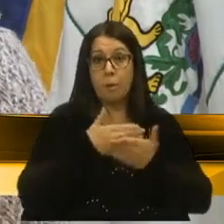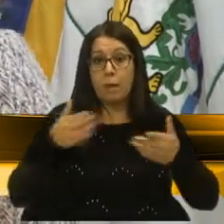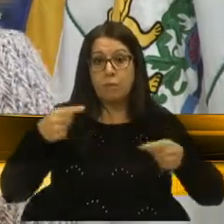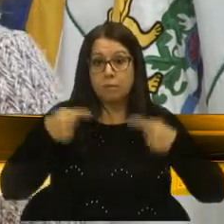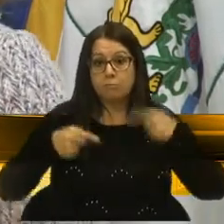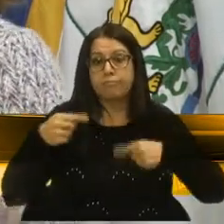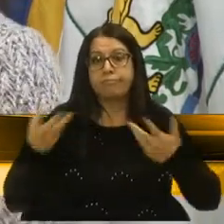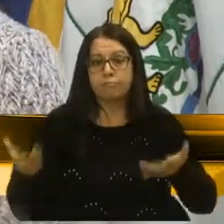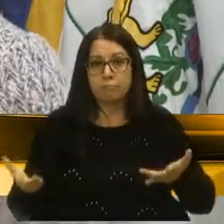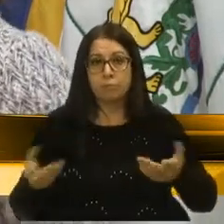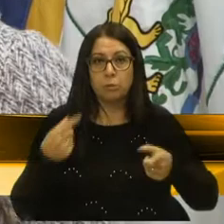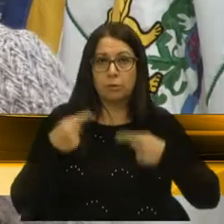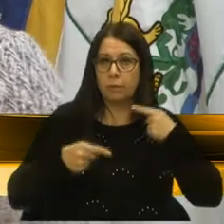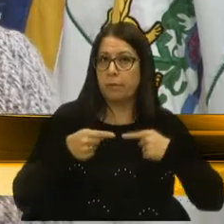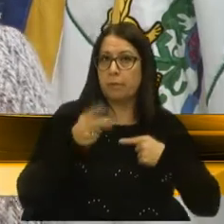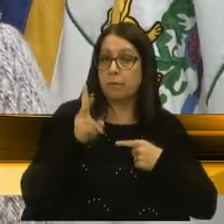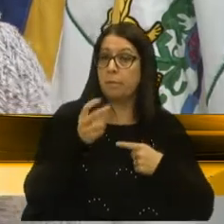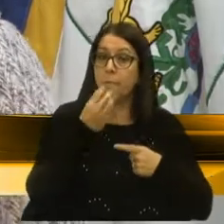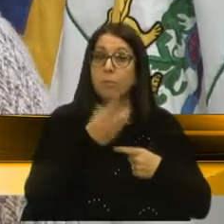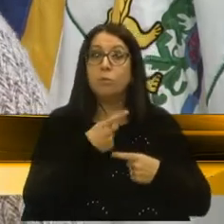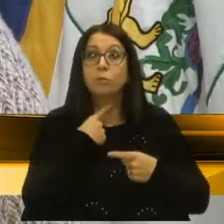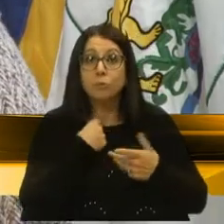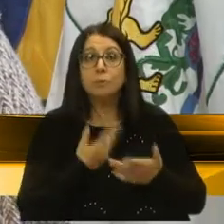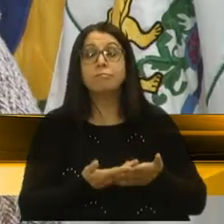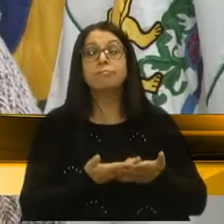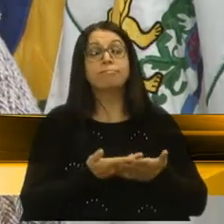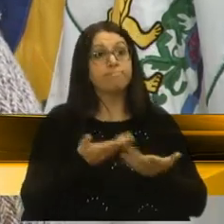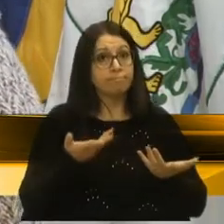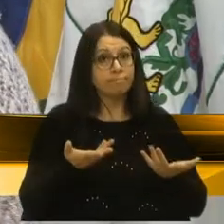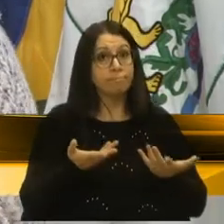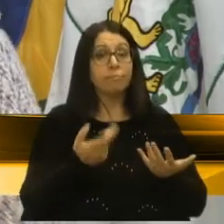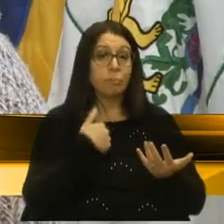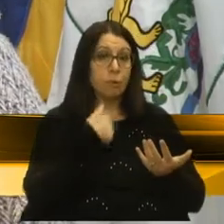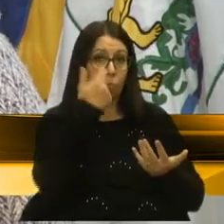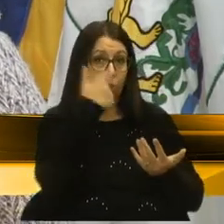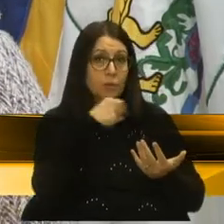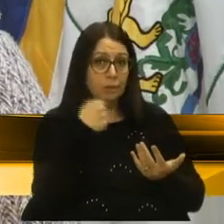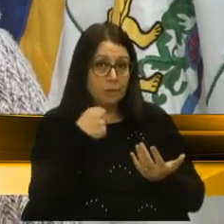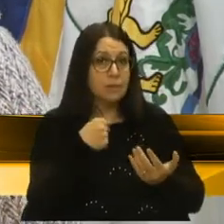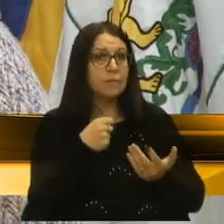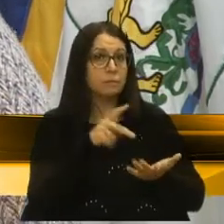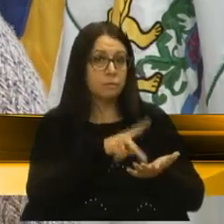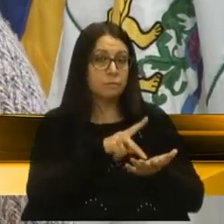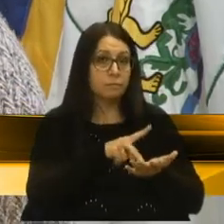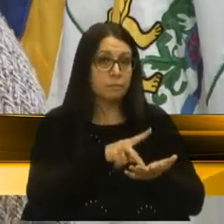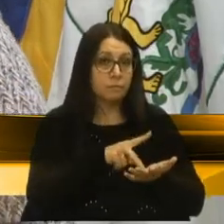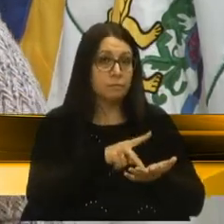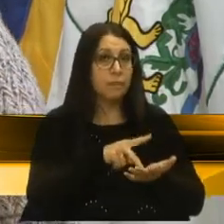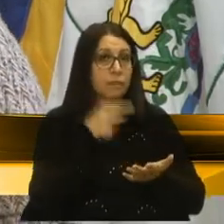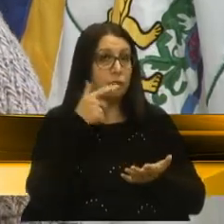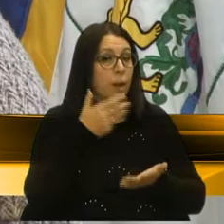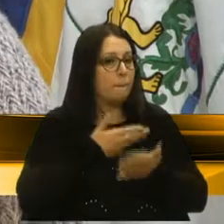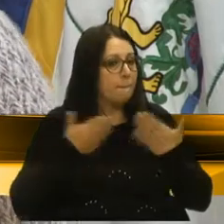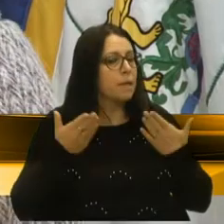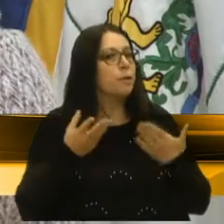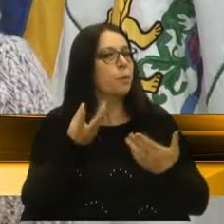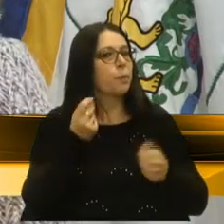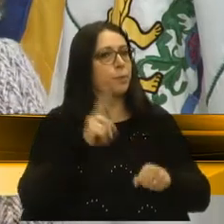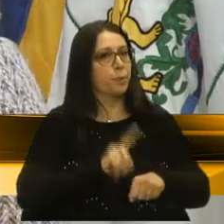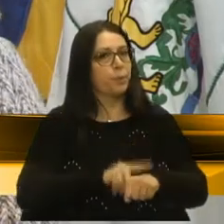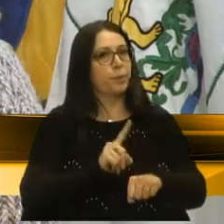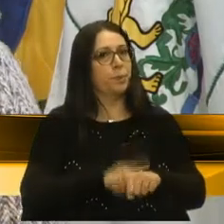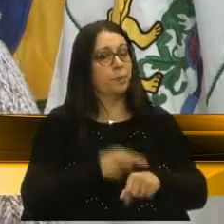Bom, debate sempre é bom, né? Todo mundo gosta, e eu acho necessário, realmente. Acho que a gente já perdeu muito tempo